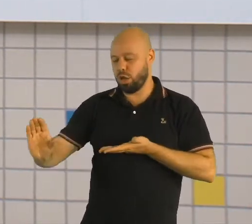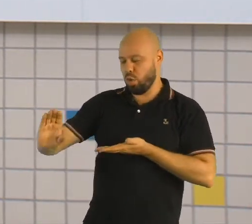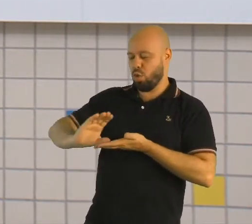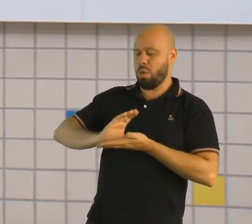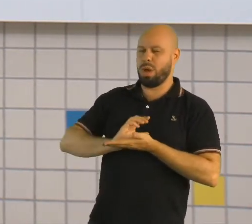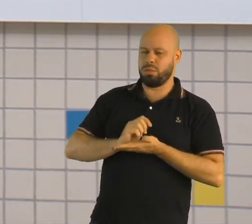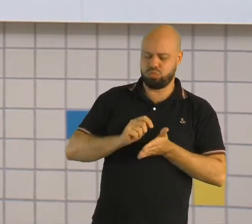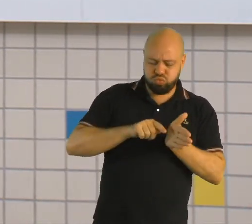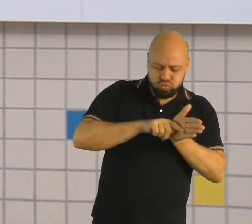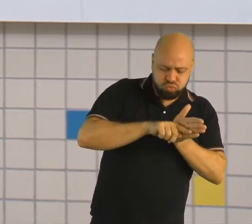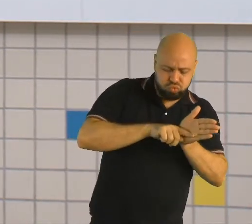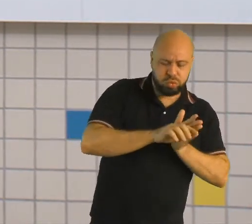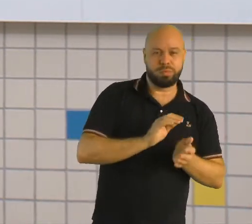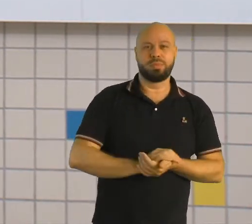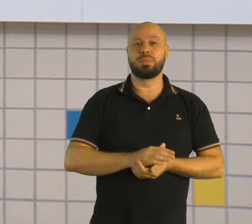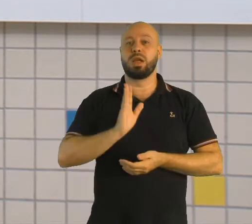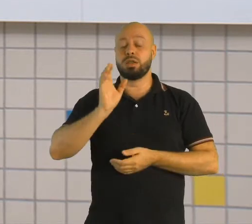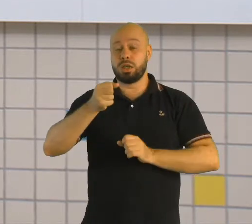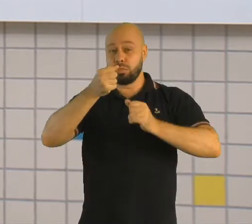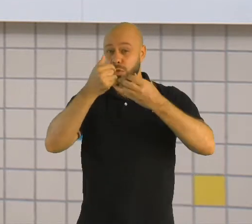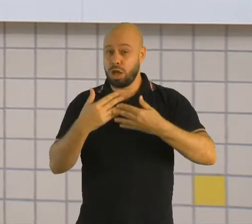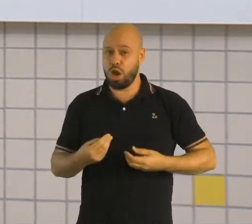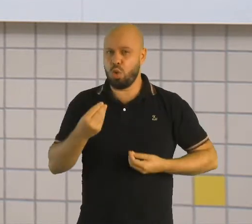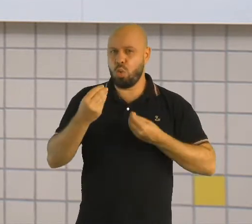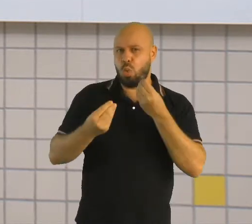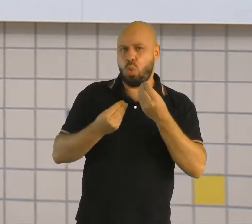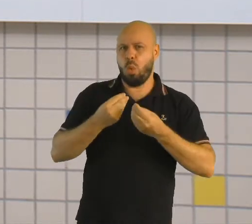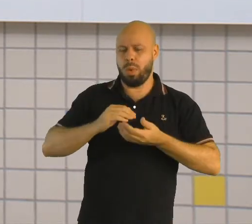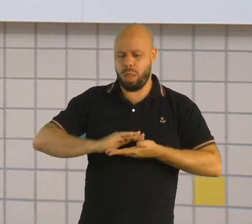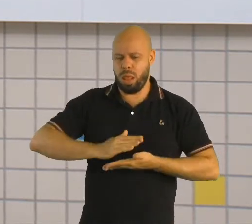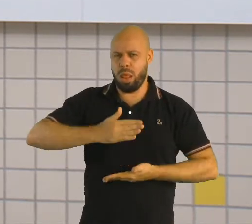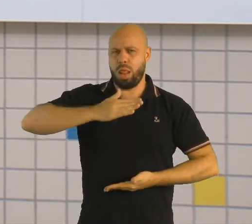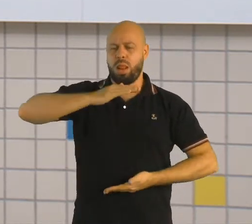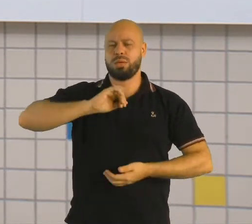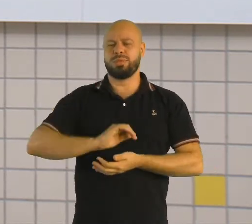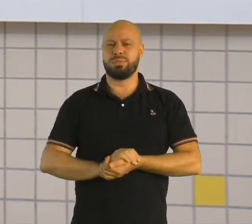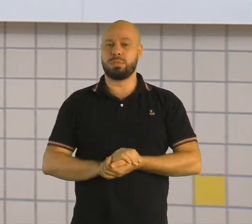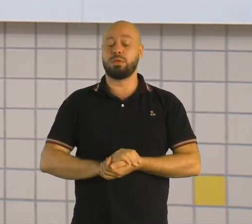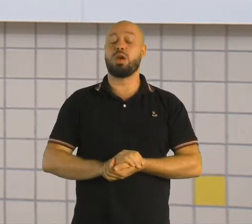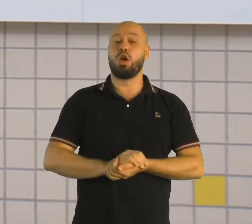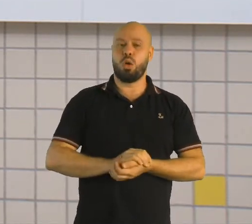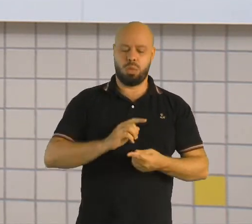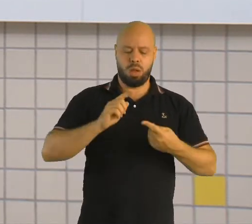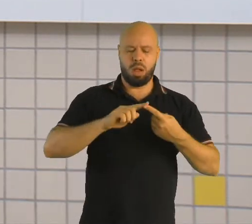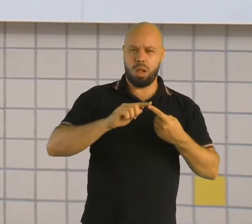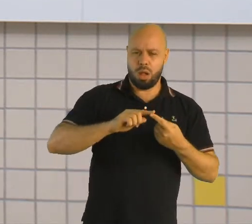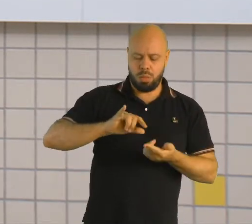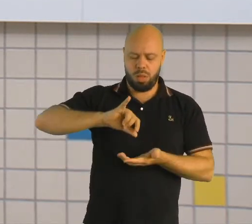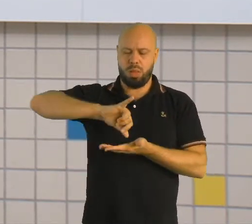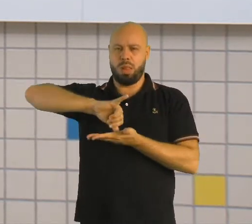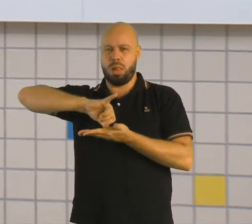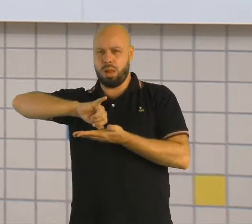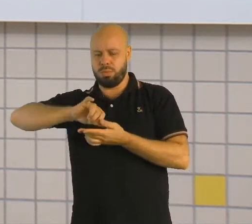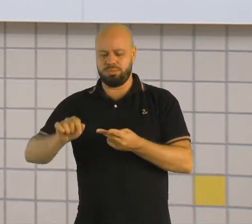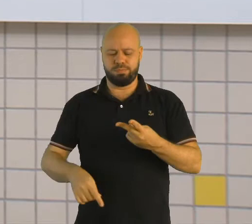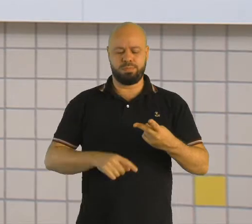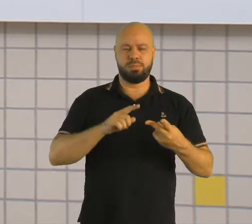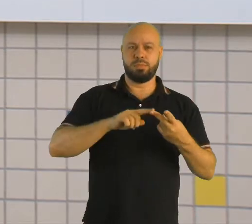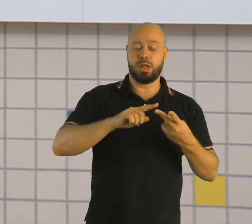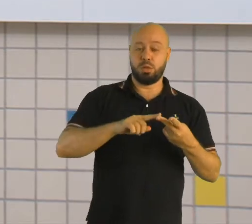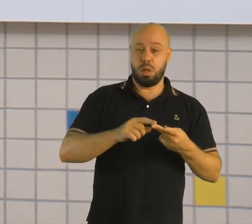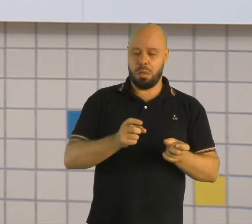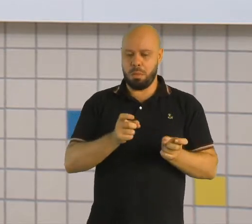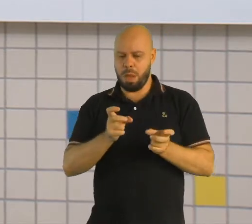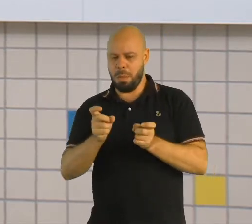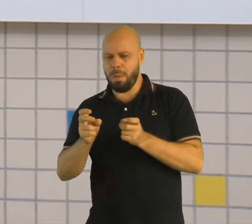fizeram surgir o Renascimento, né? Nós tivemos destaque para o surgimento do capitalismo, nós tivemos destaque para o renascimento